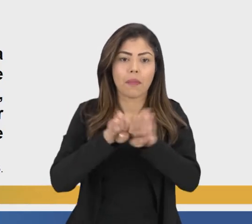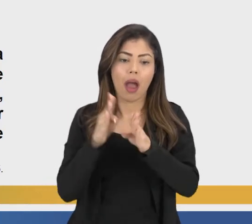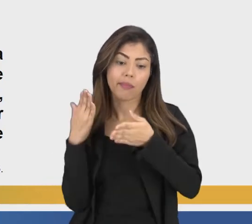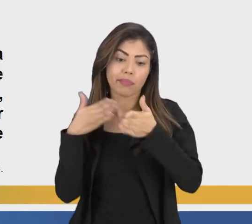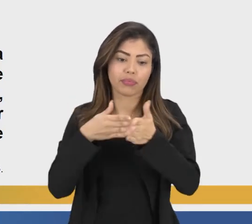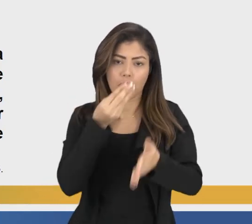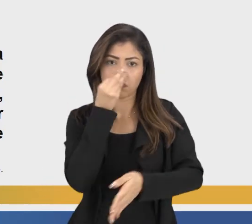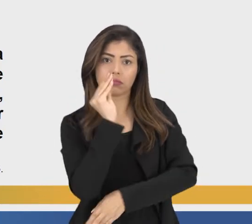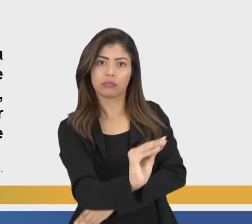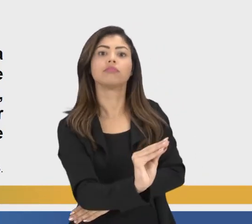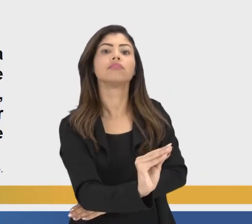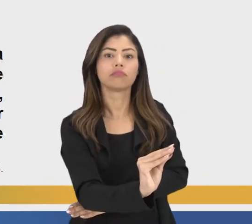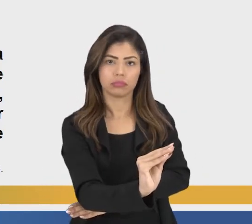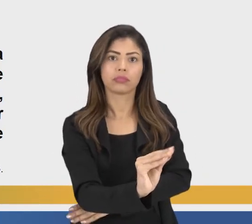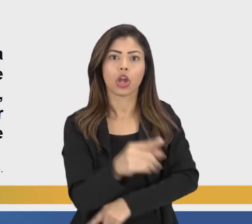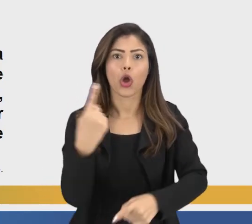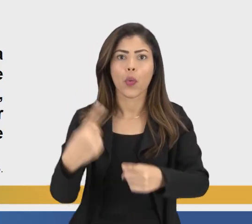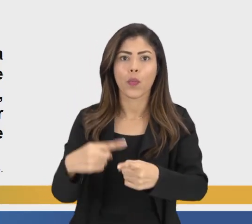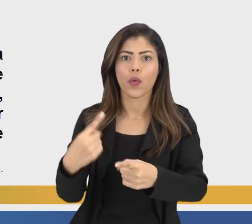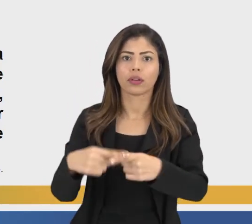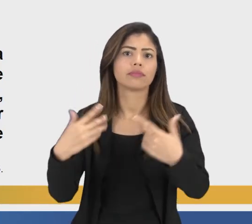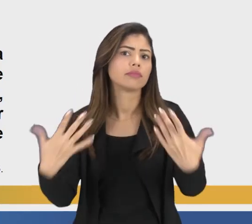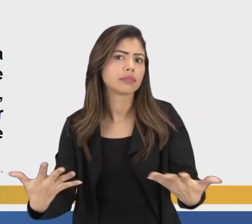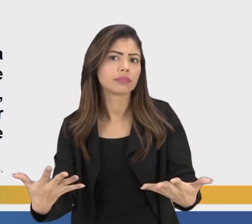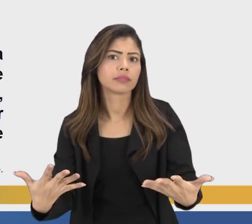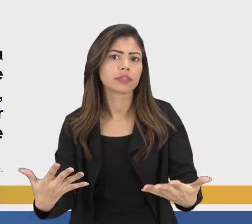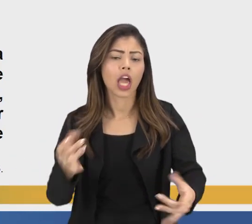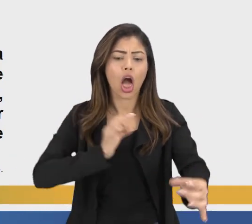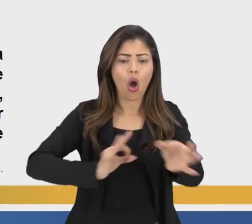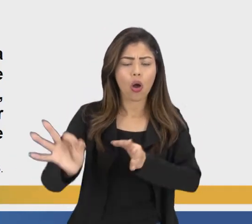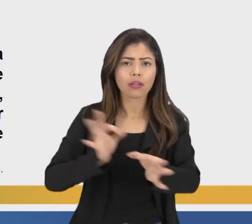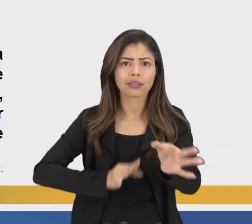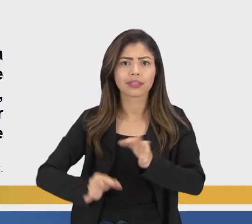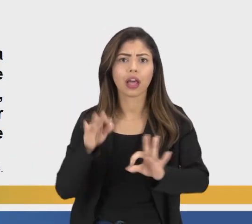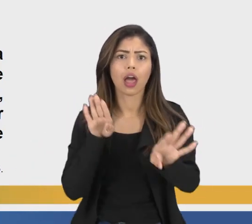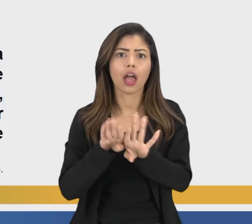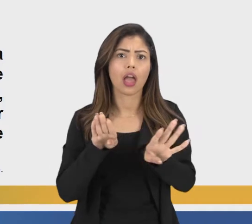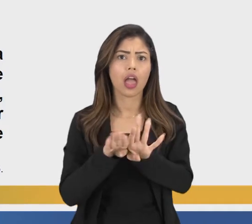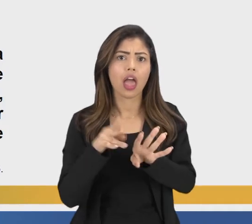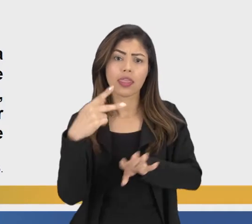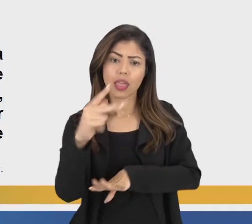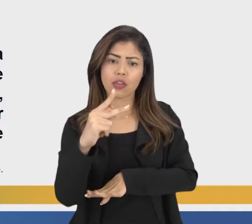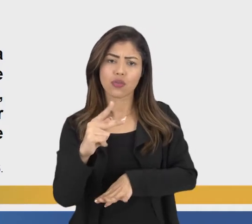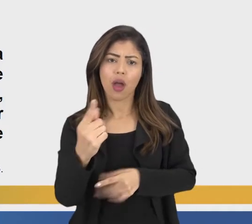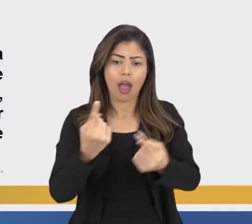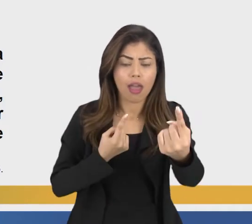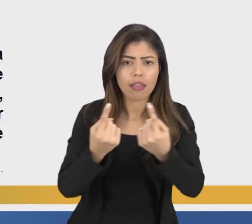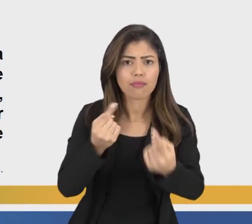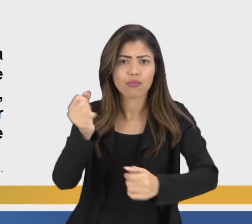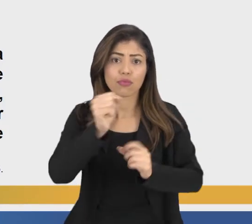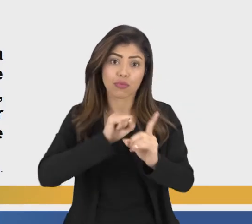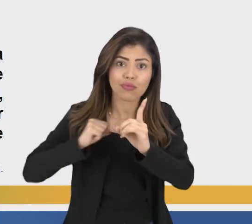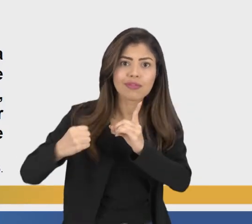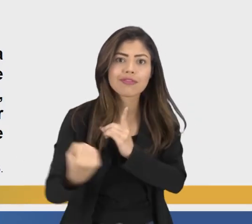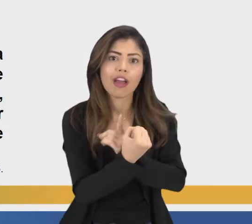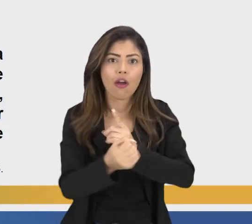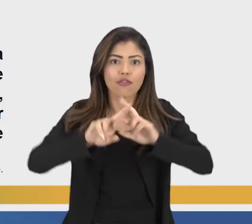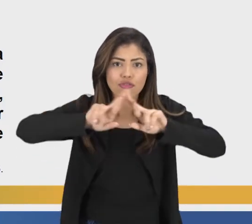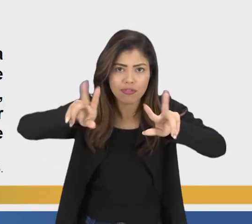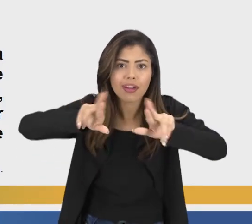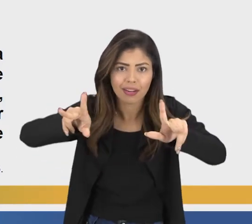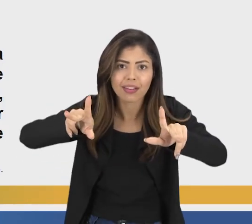tratado com discriminação por conta da sua organização e da sua relação social